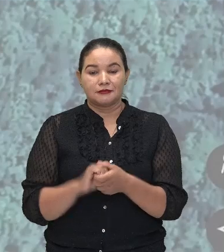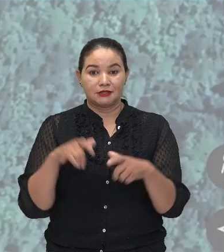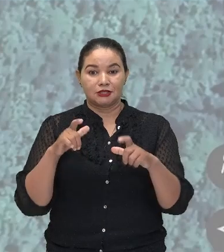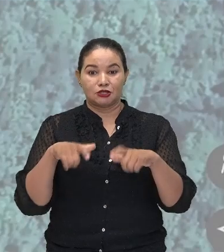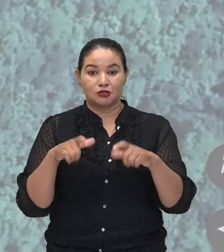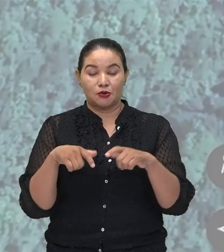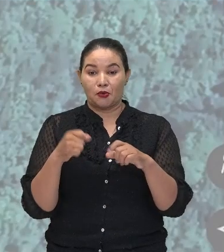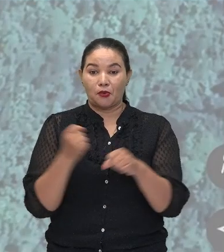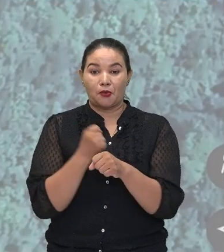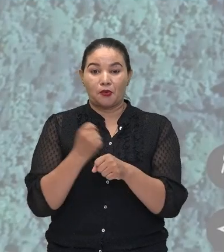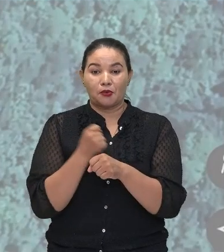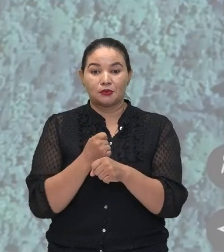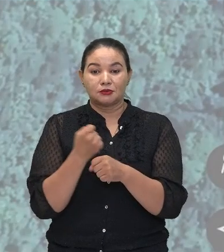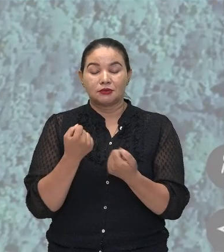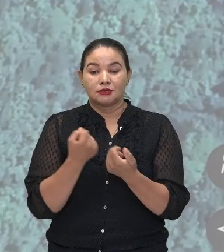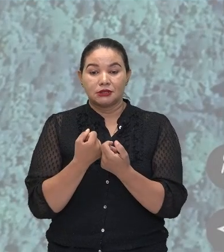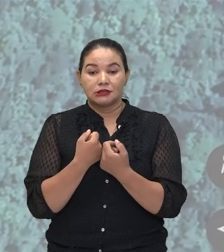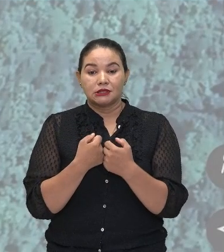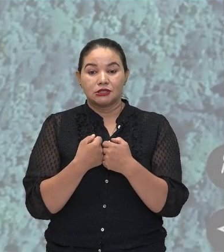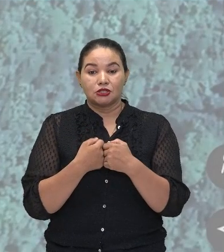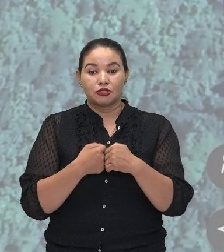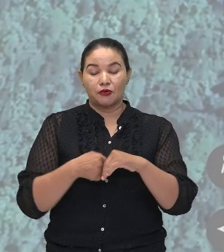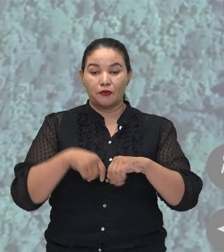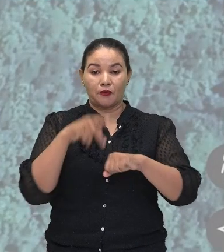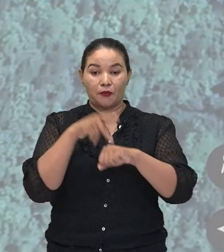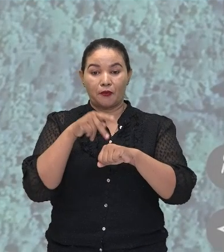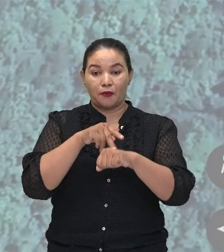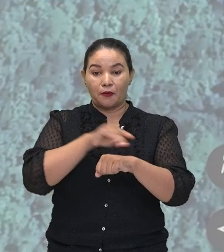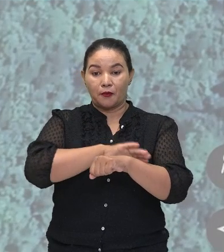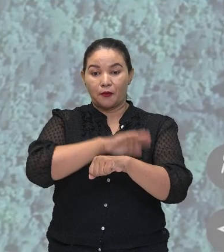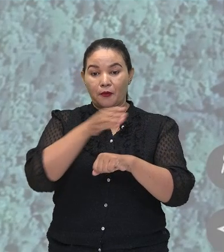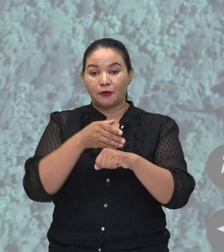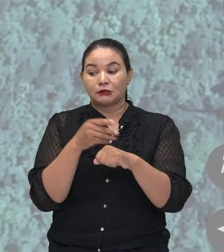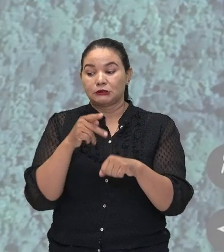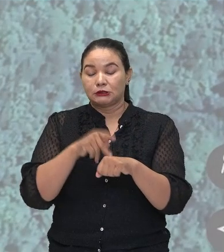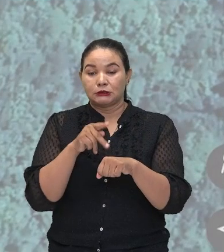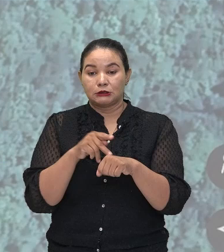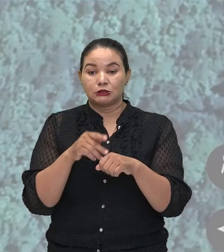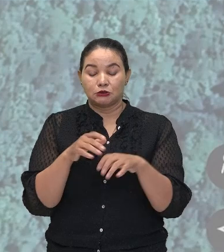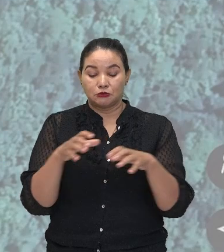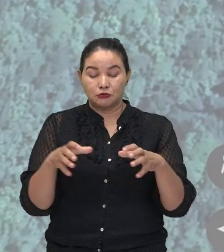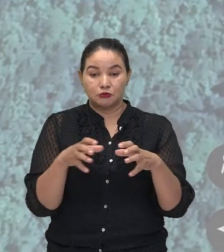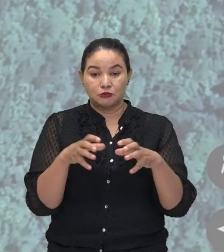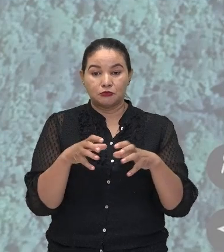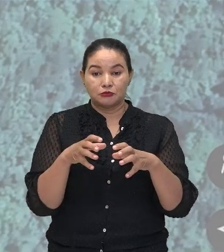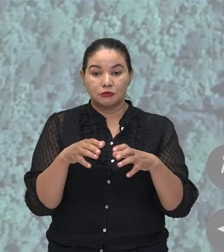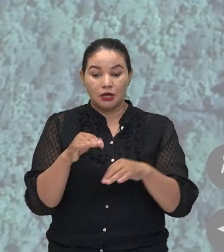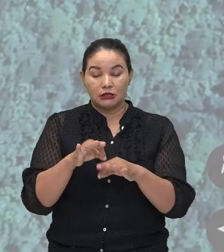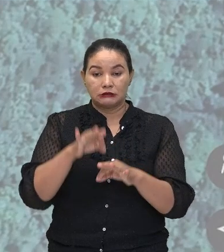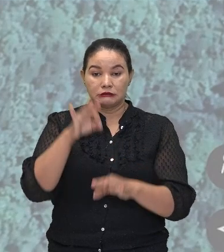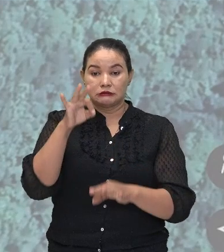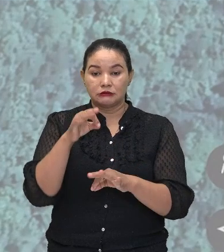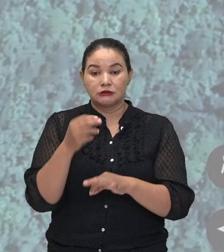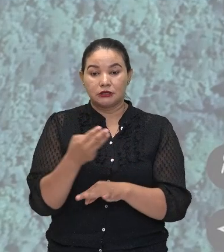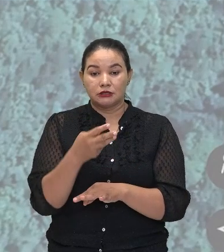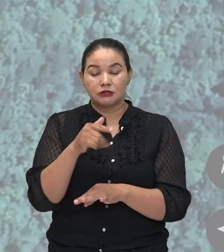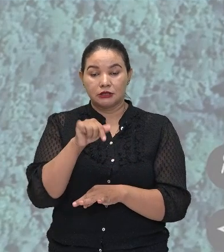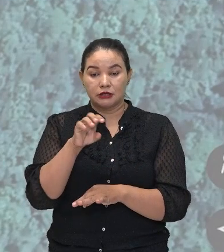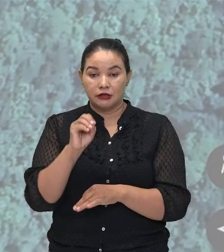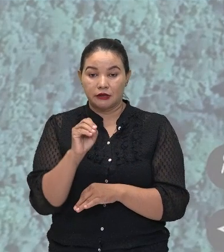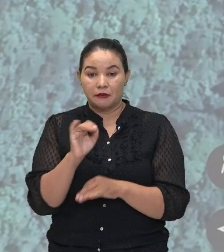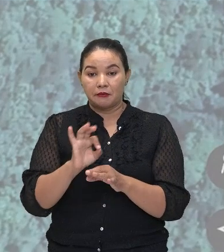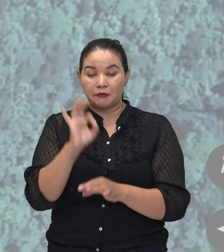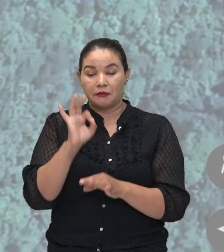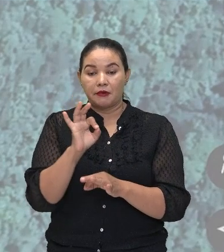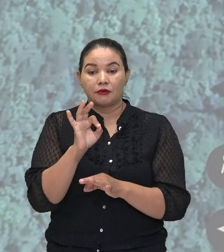foi construída em cima de um rochedo de granito, elevando-se a uma altura de 370 metros e hoje